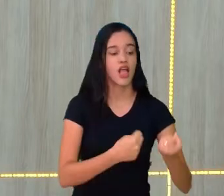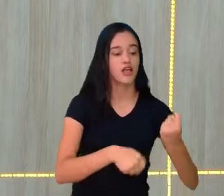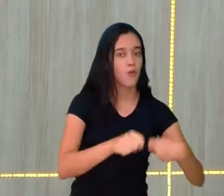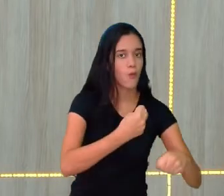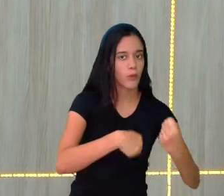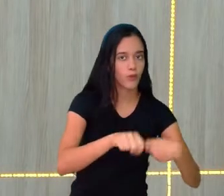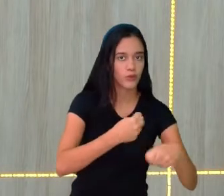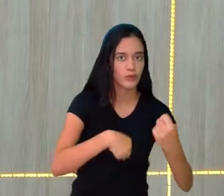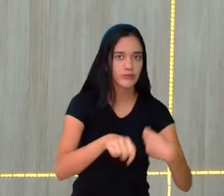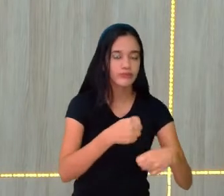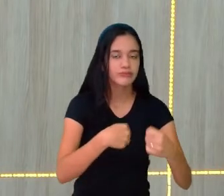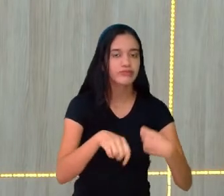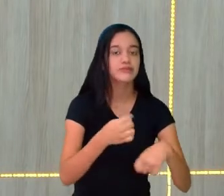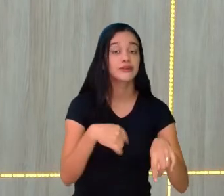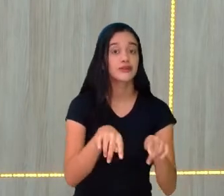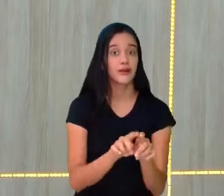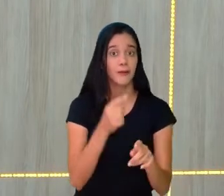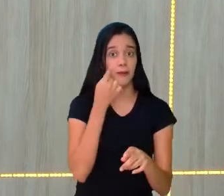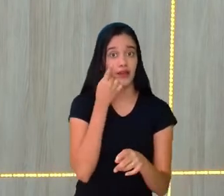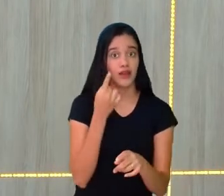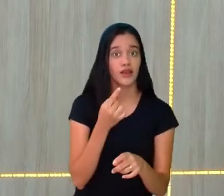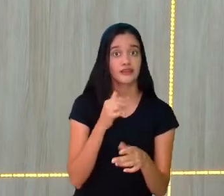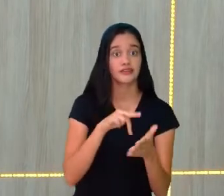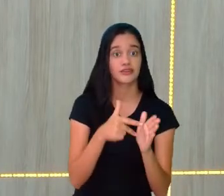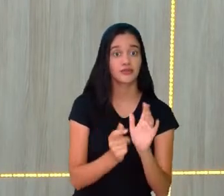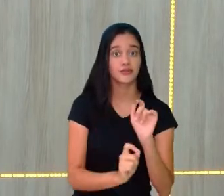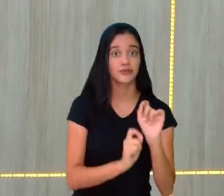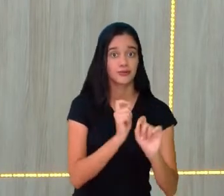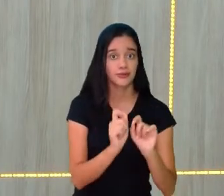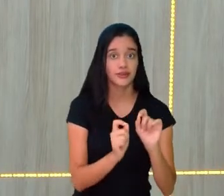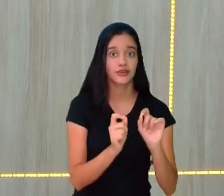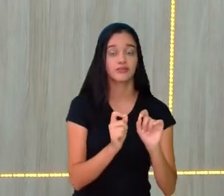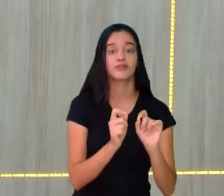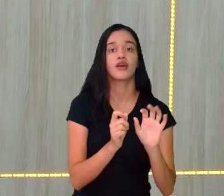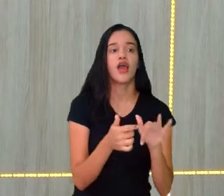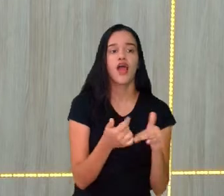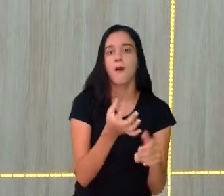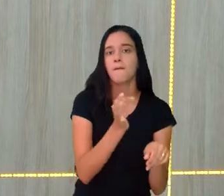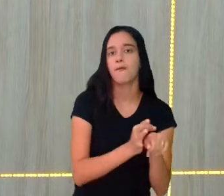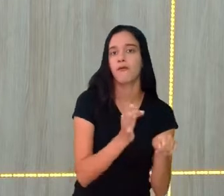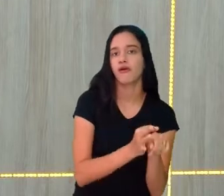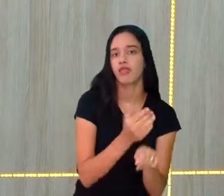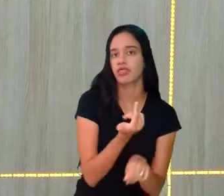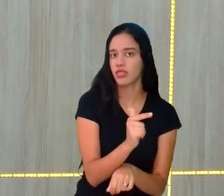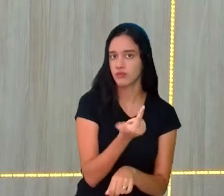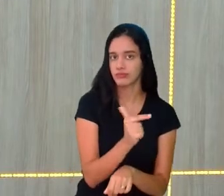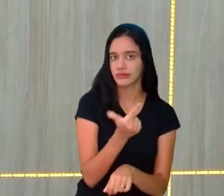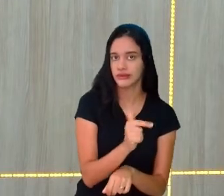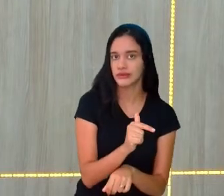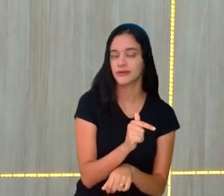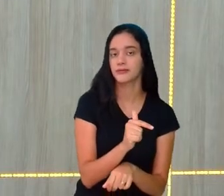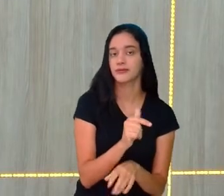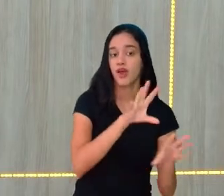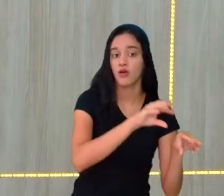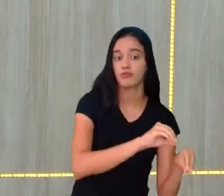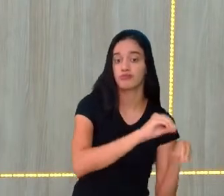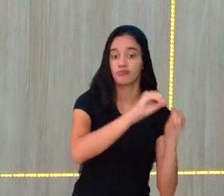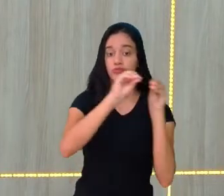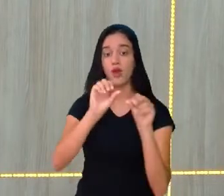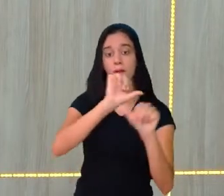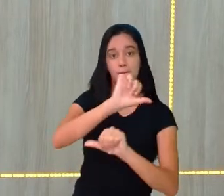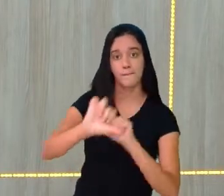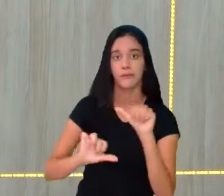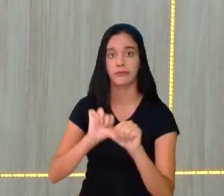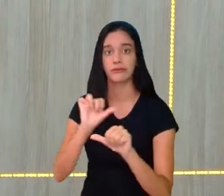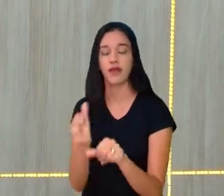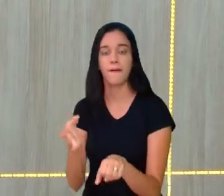economia amonetária, ou seja, o A negação aí, sem moeda, para uma economia que passou a